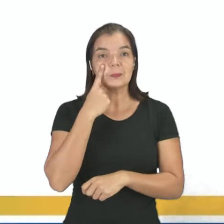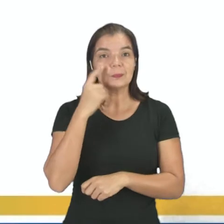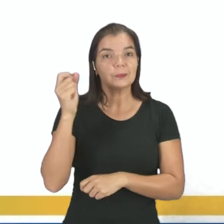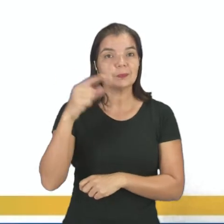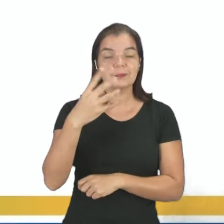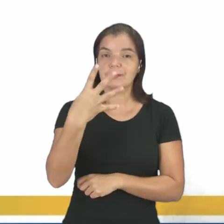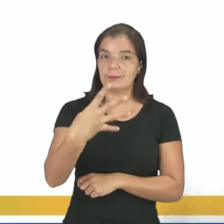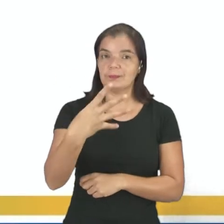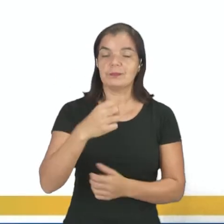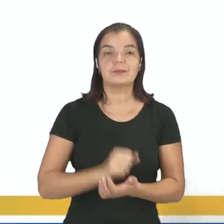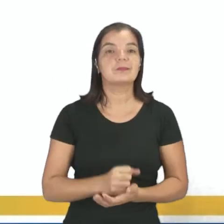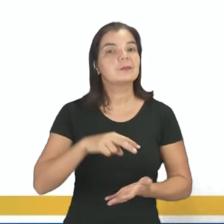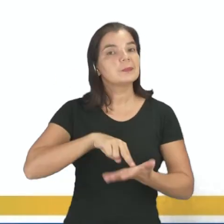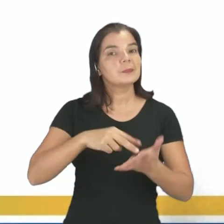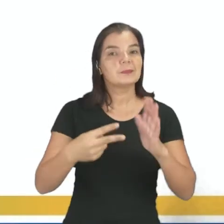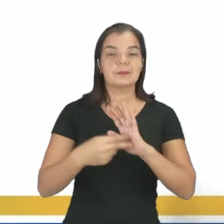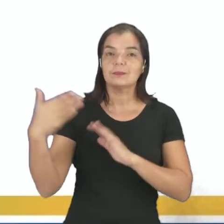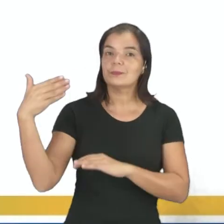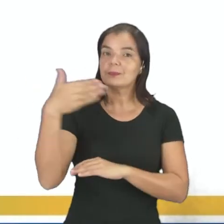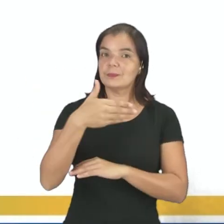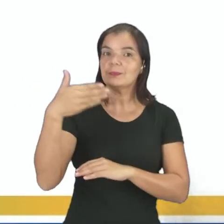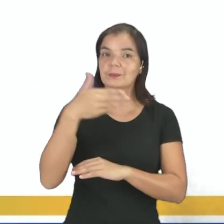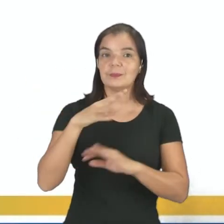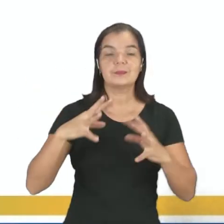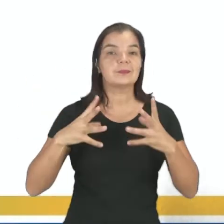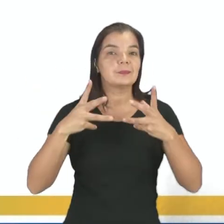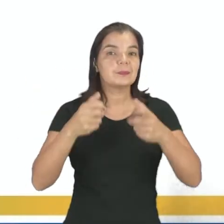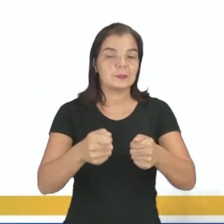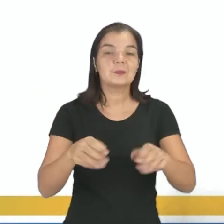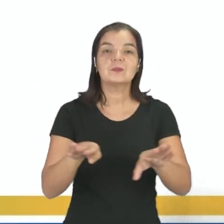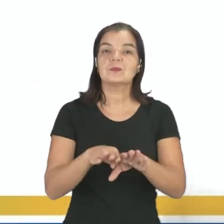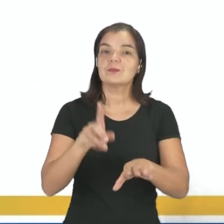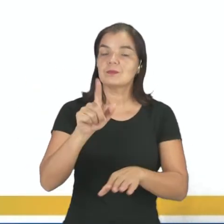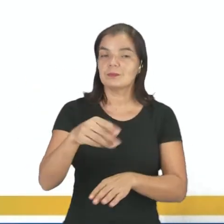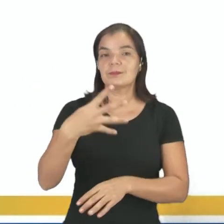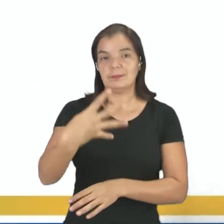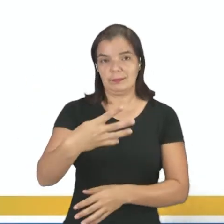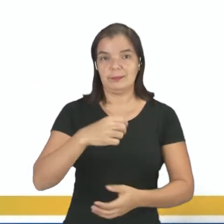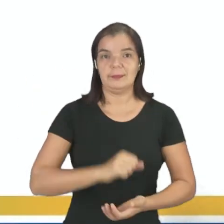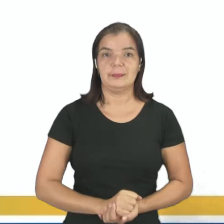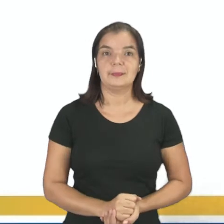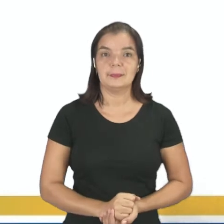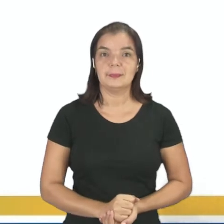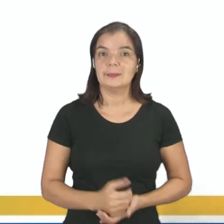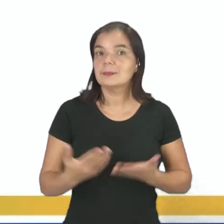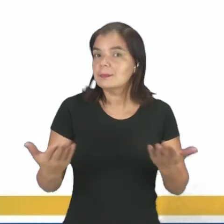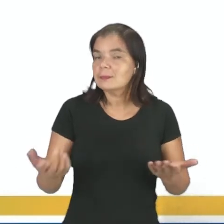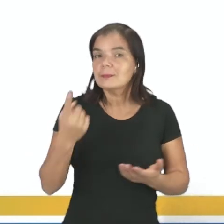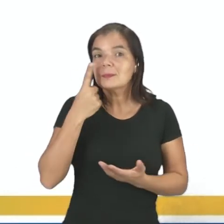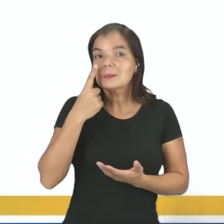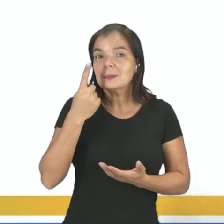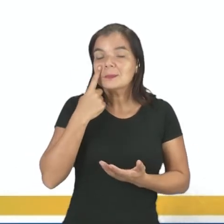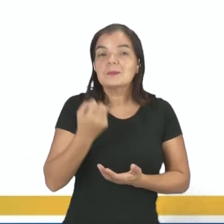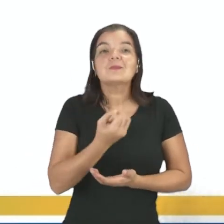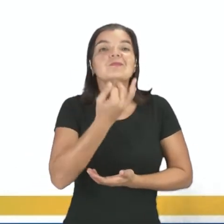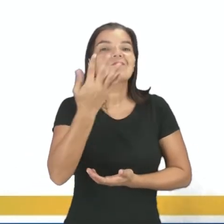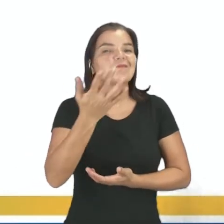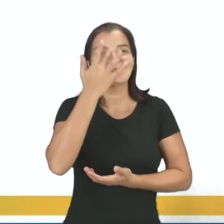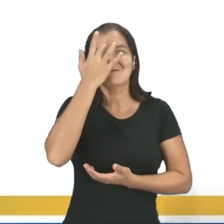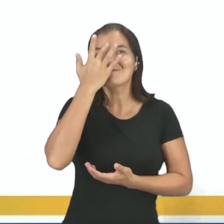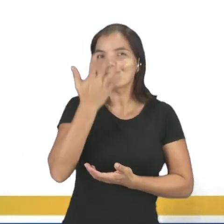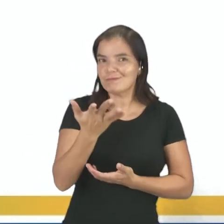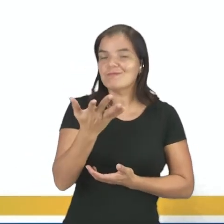azuis são 4. Ou seja, a frequência absoluta dos olhos azuis é 4. Então, observe o quanto é